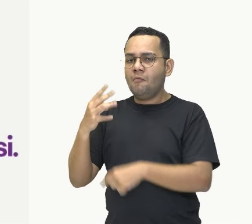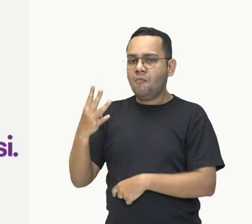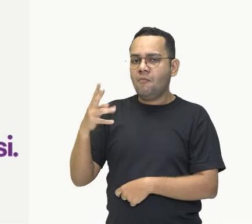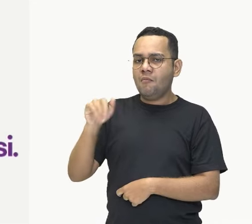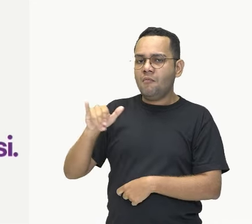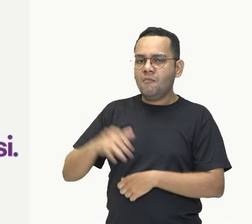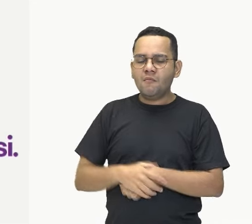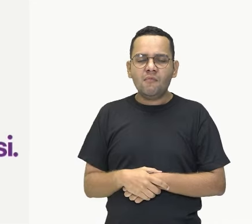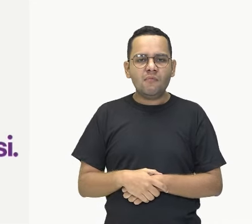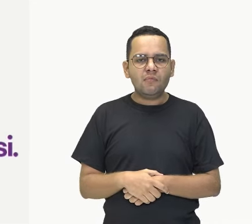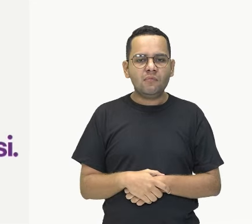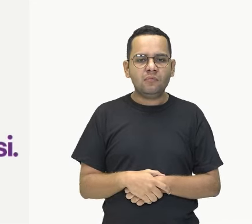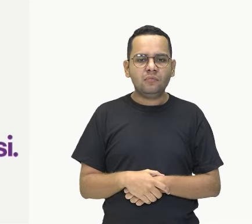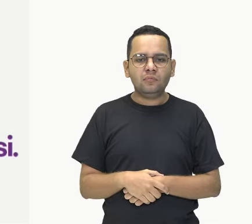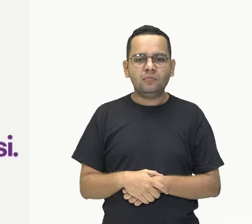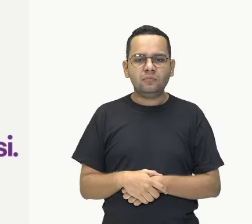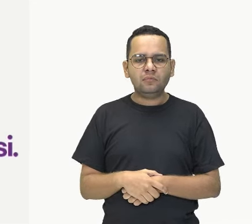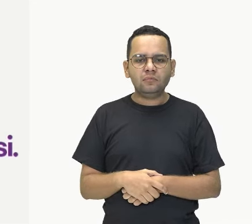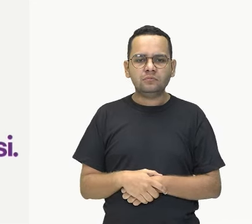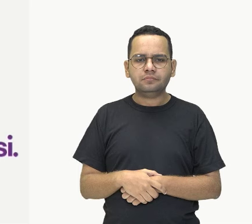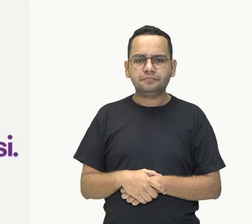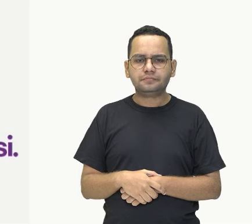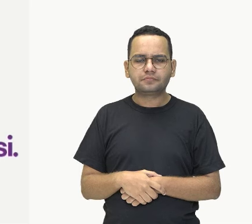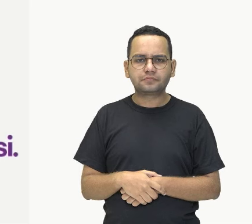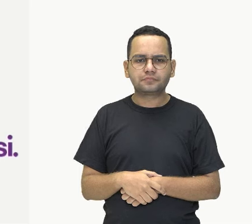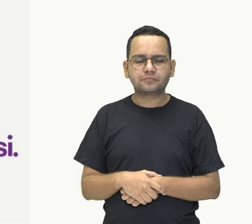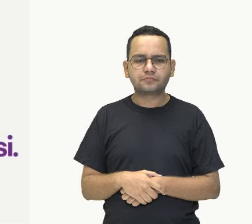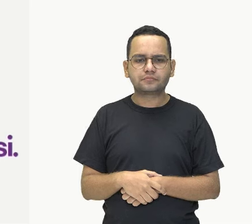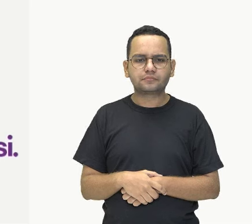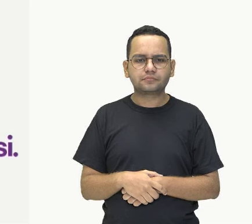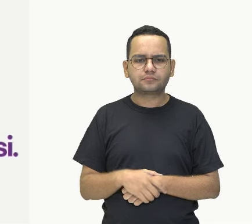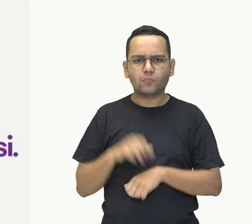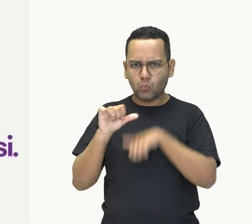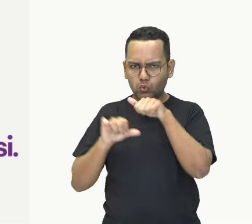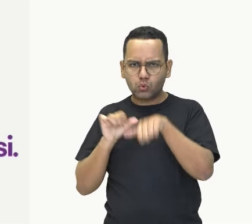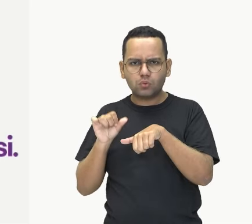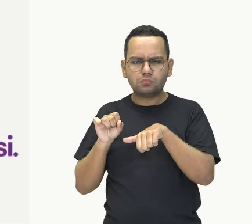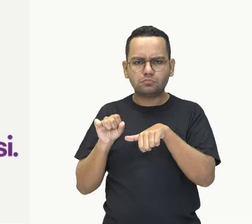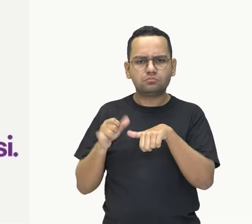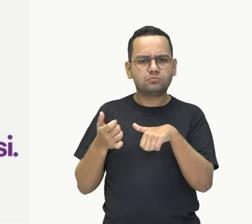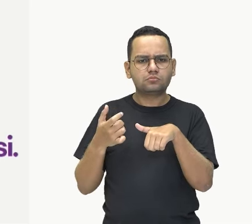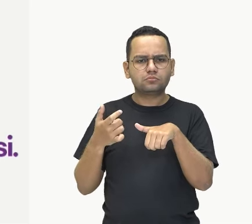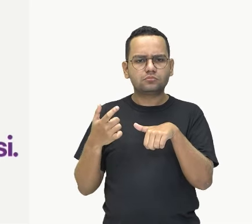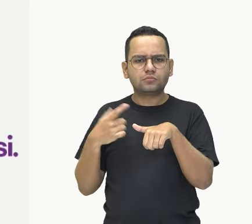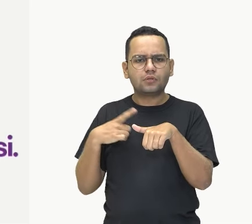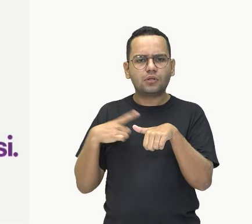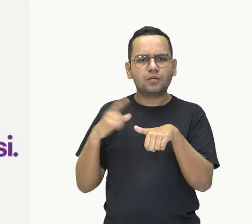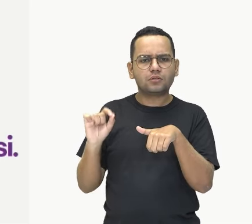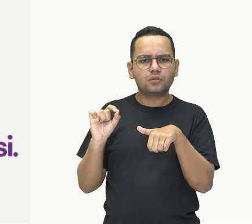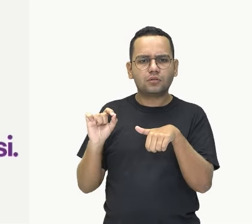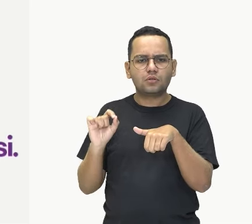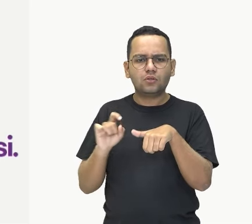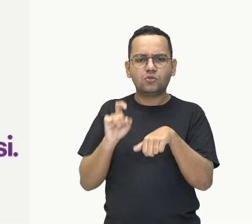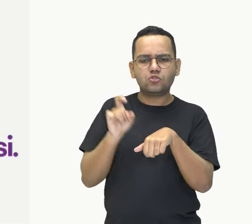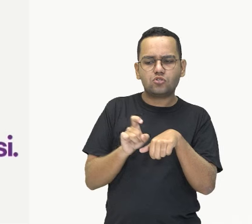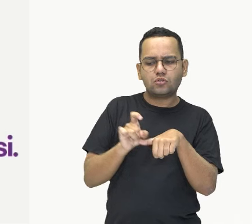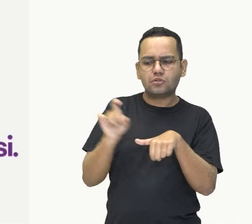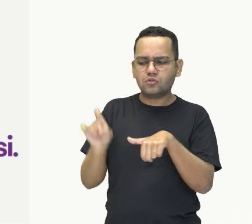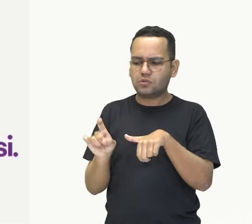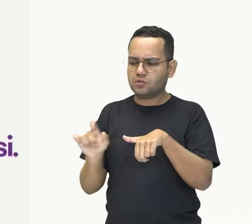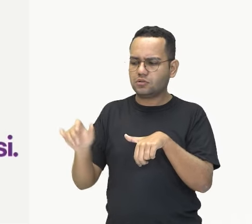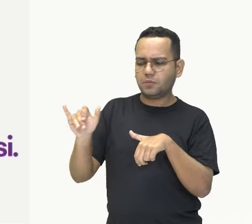3y. Professor, mudou alguma coisa aí, né? Porque eu tenho x, x e no final do nada me aparece um